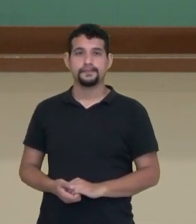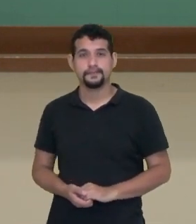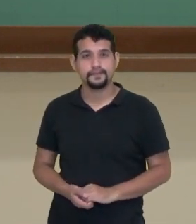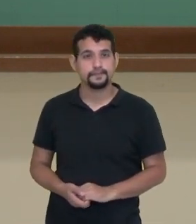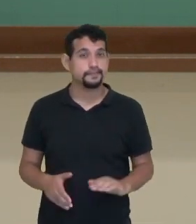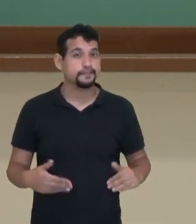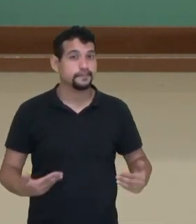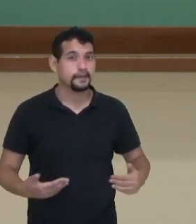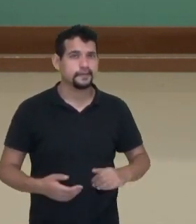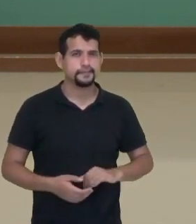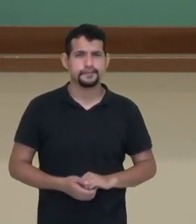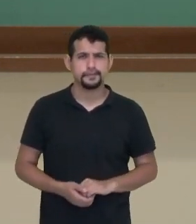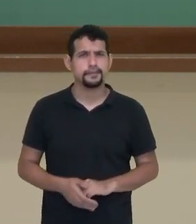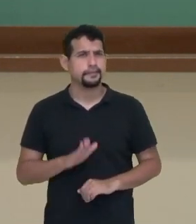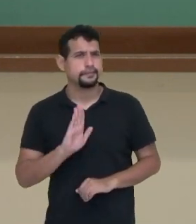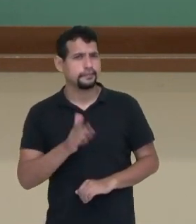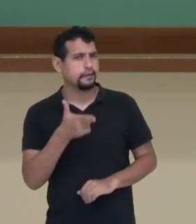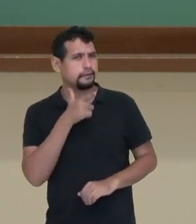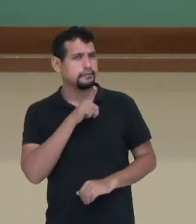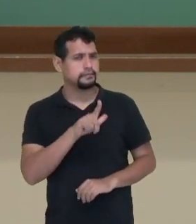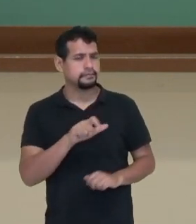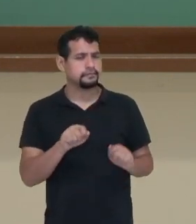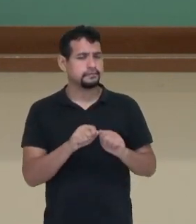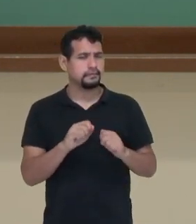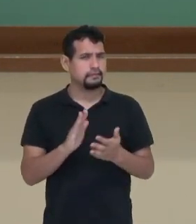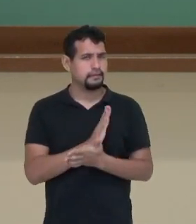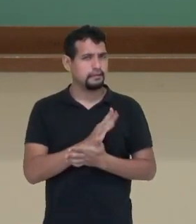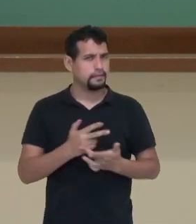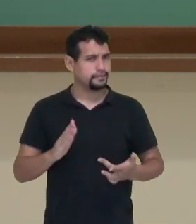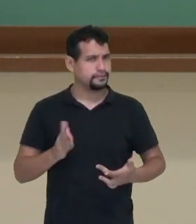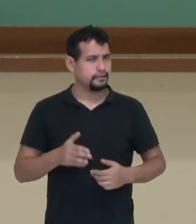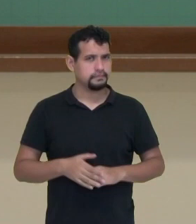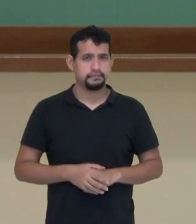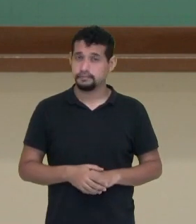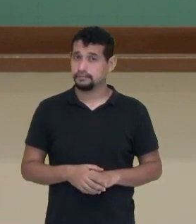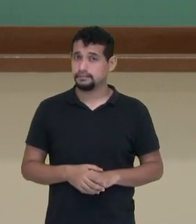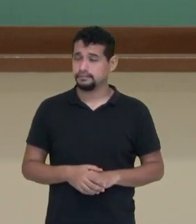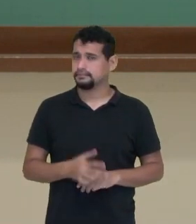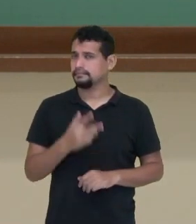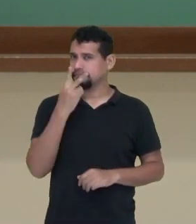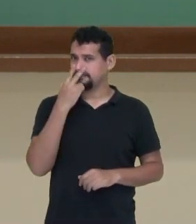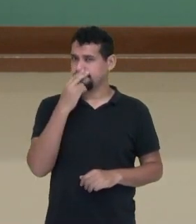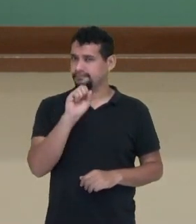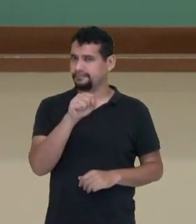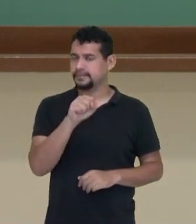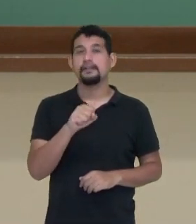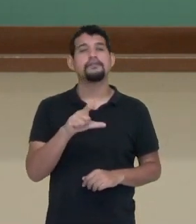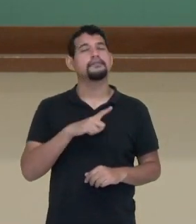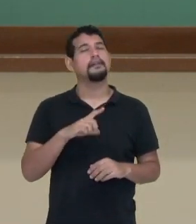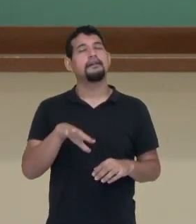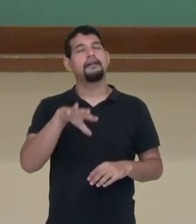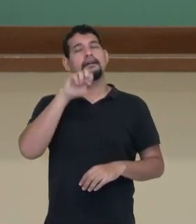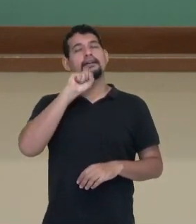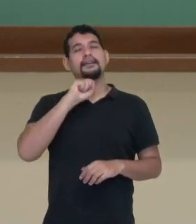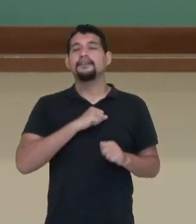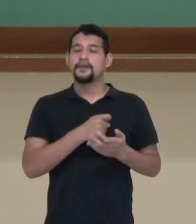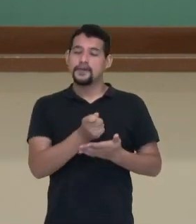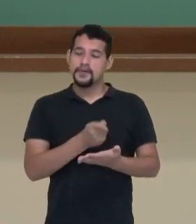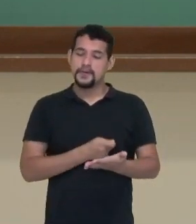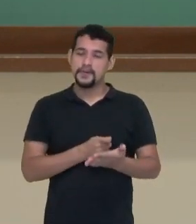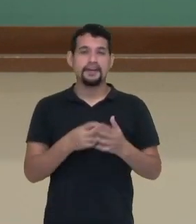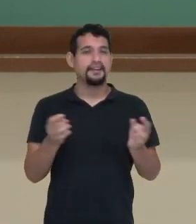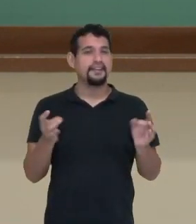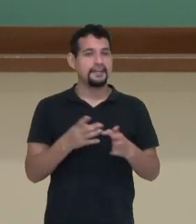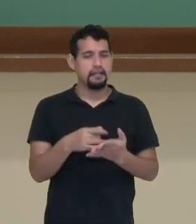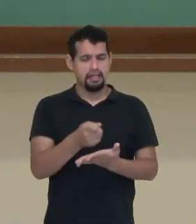E daí? Conseguiu produzir alguma coisa aí? Claro que conseguiu, né? Você respirou, tá com caderno, caneta,